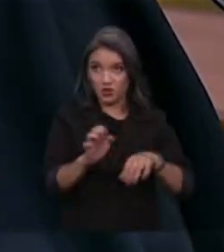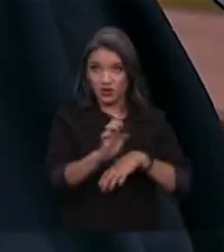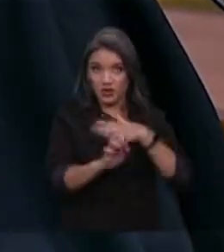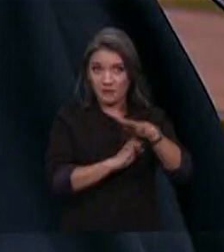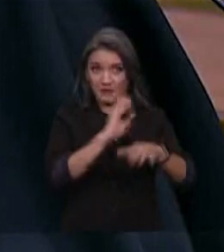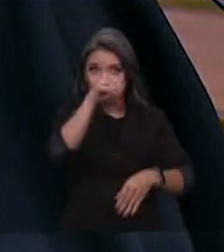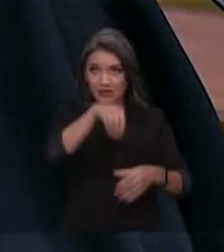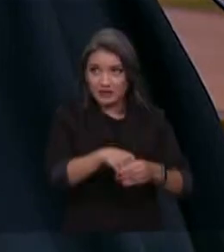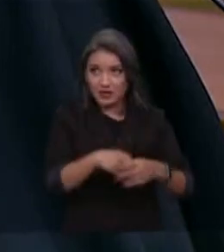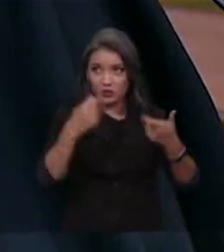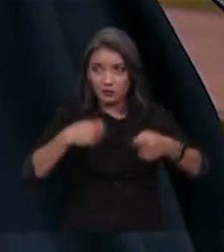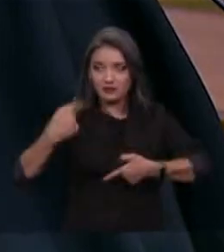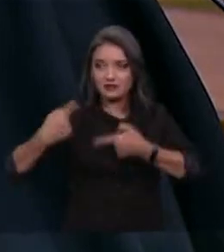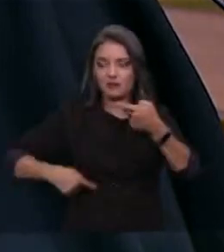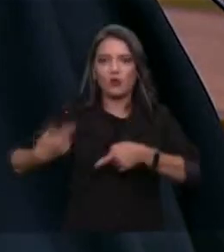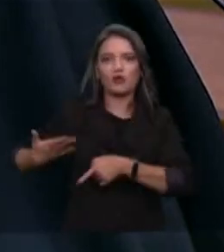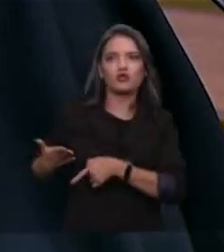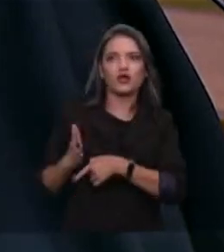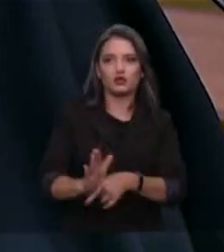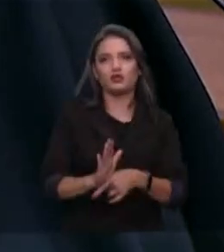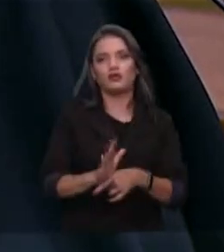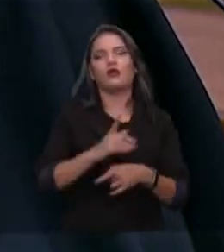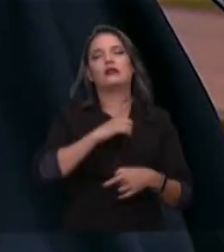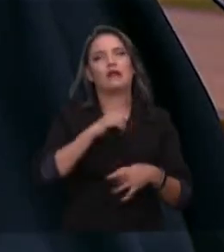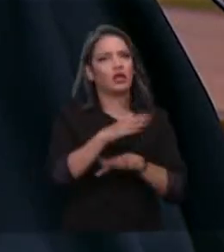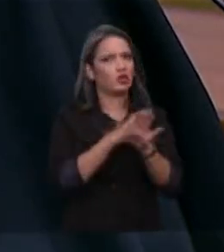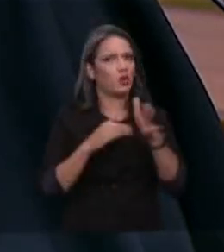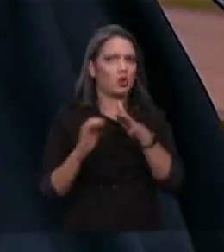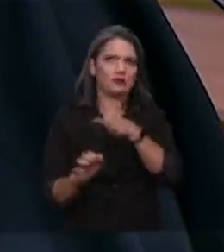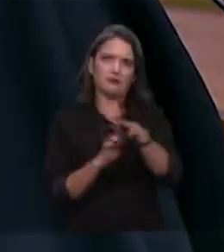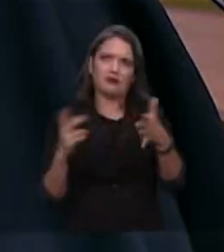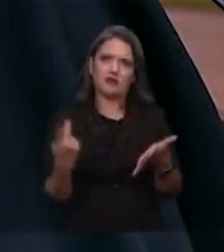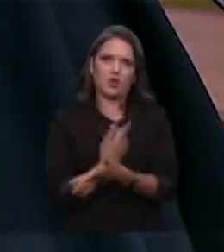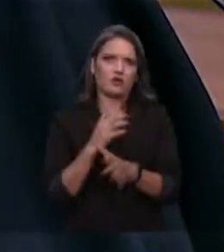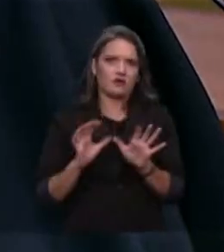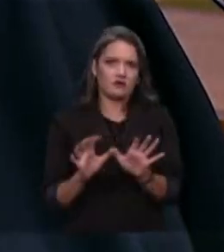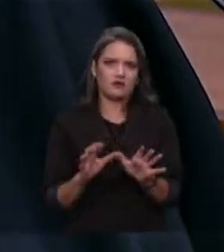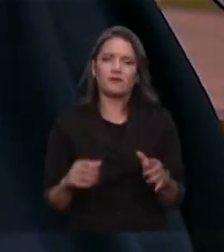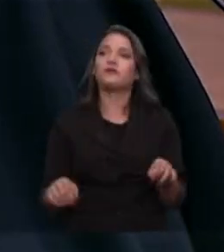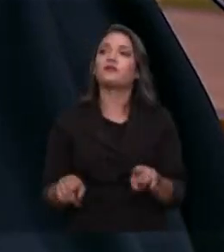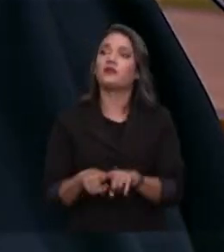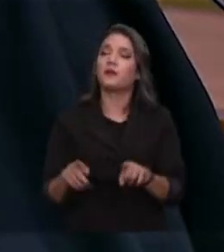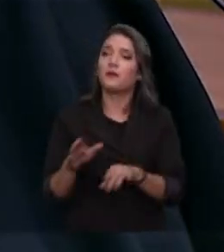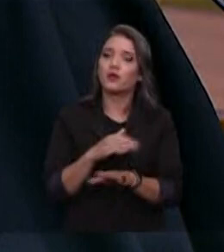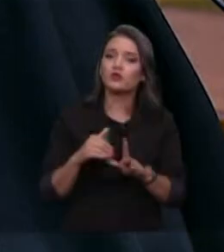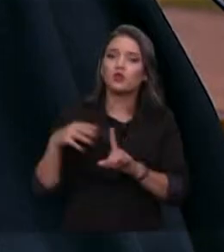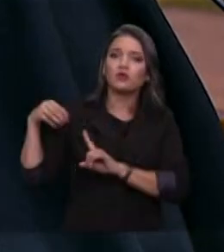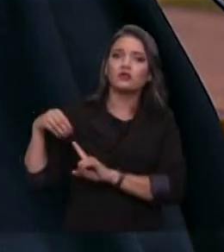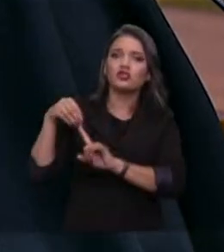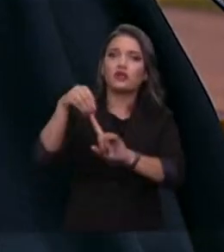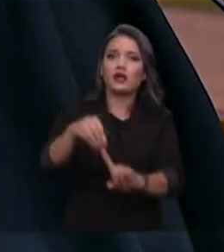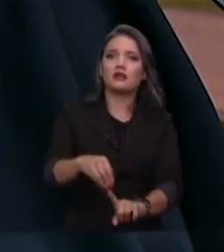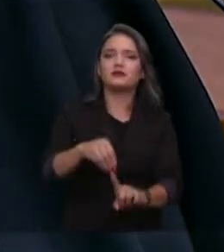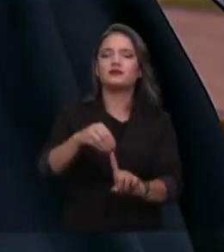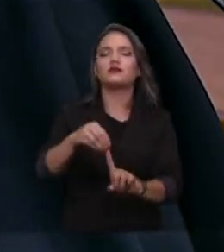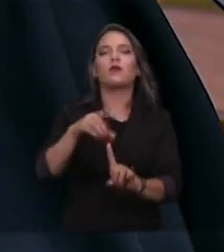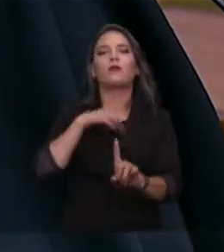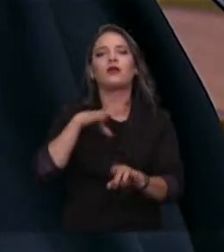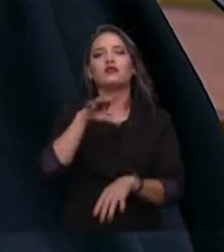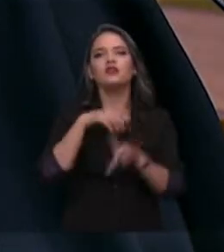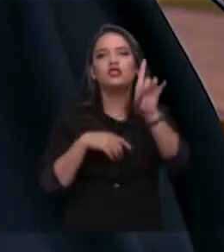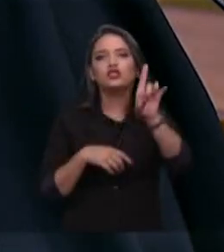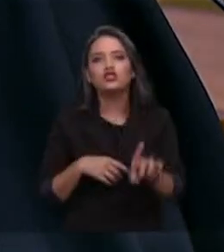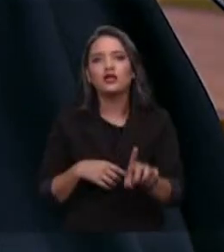político, como ocorre em todas as empresas vinculadas ao governo, e que toda indicação política no país para os cargos de